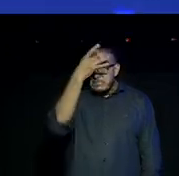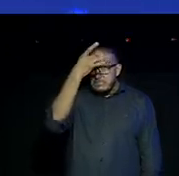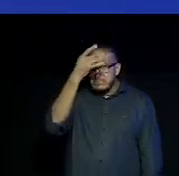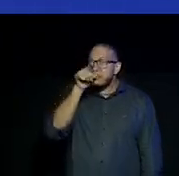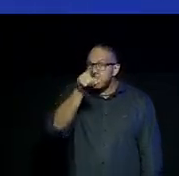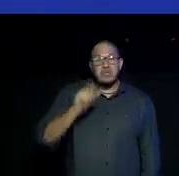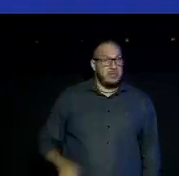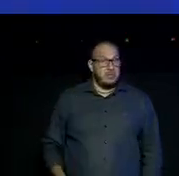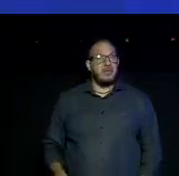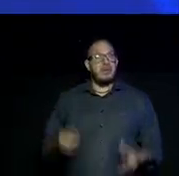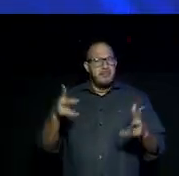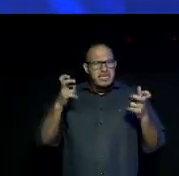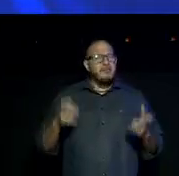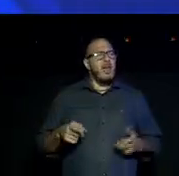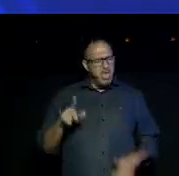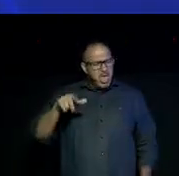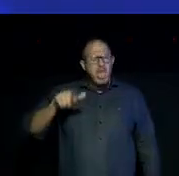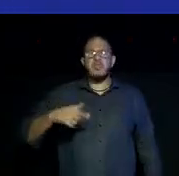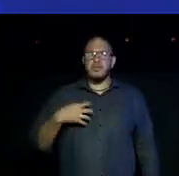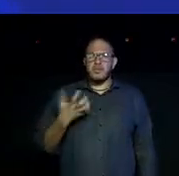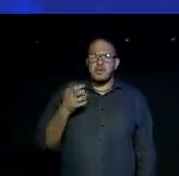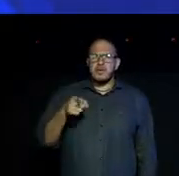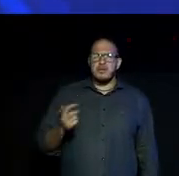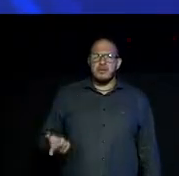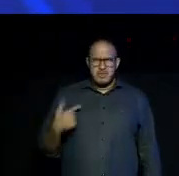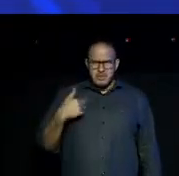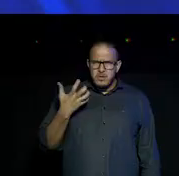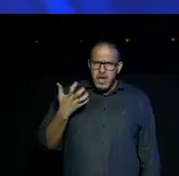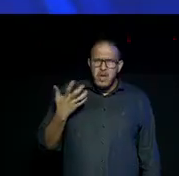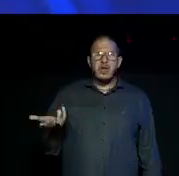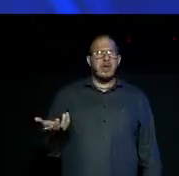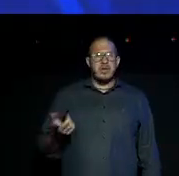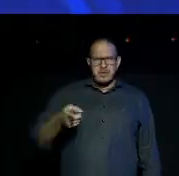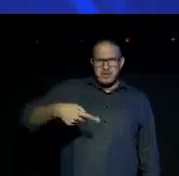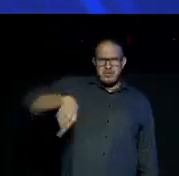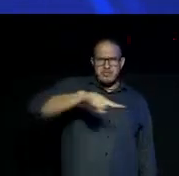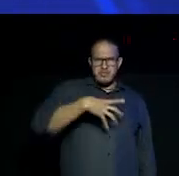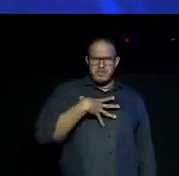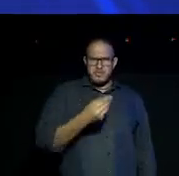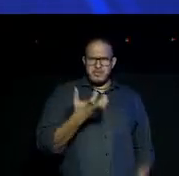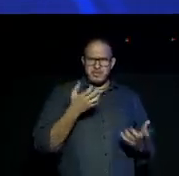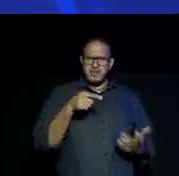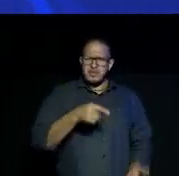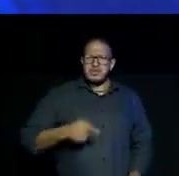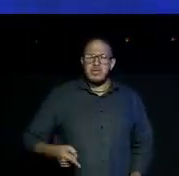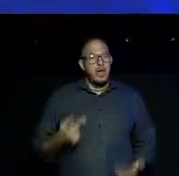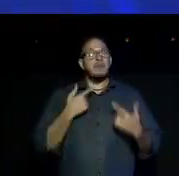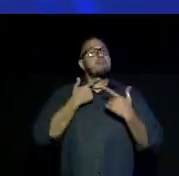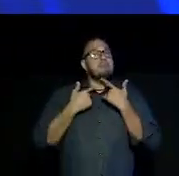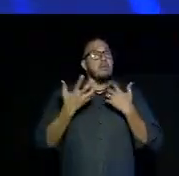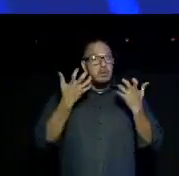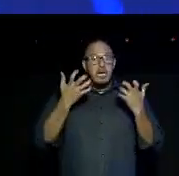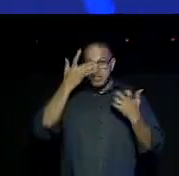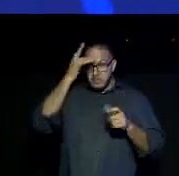à consciência e perceber: bom, é isso mesmo que eu quero? É isso mesmo que eu quero que os meus filhos passem? É isso